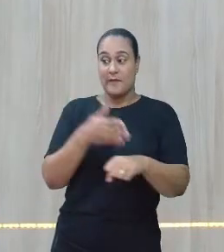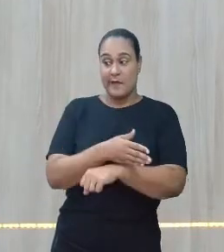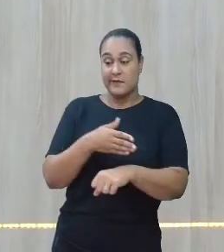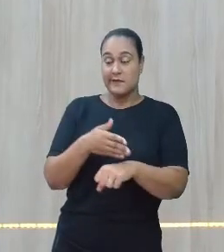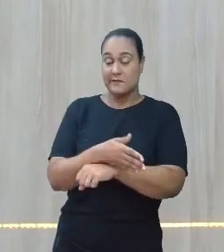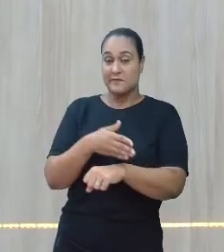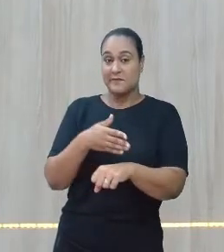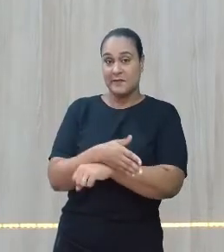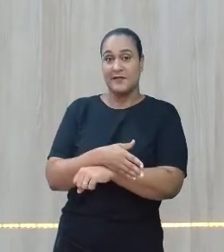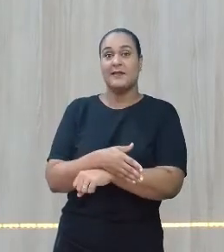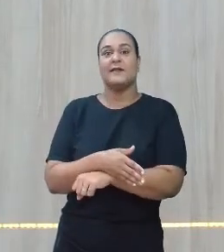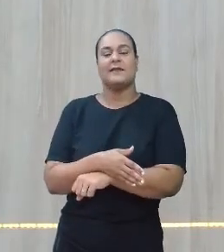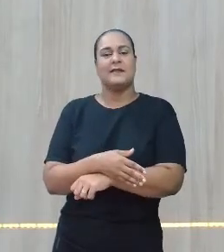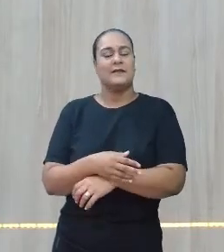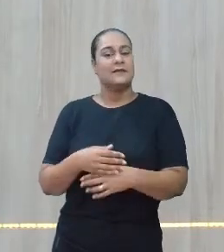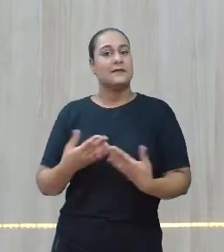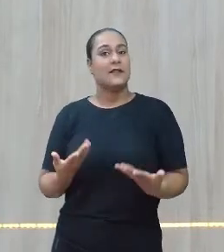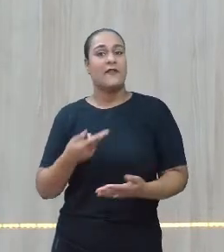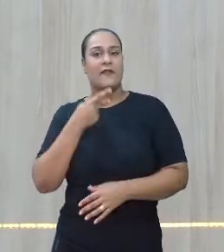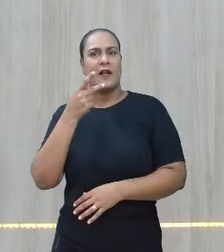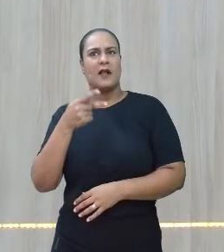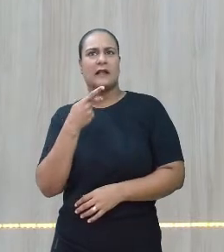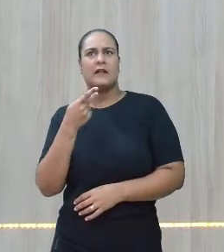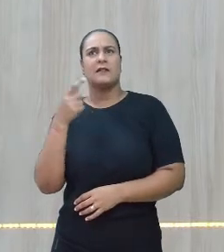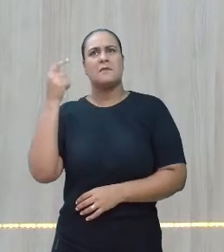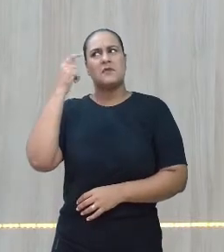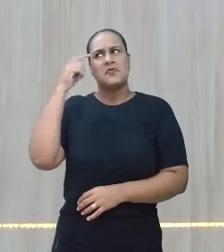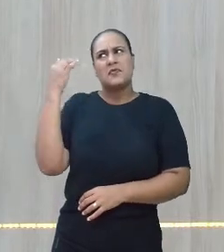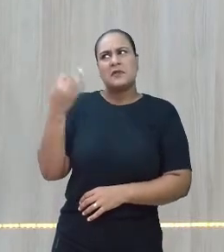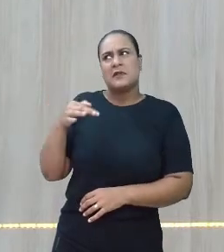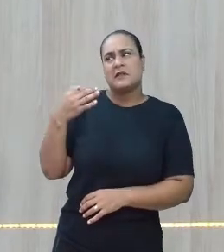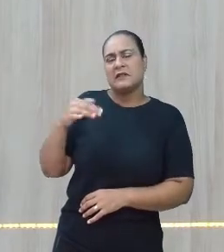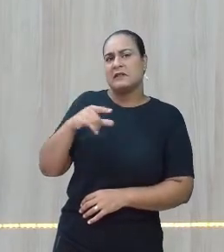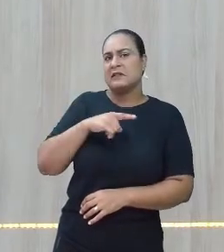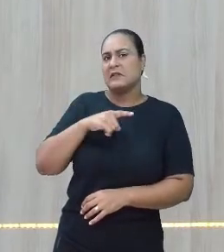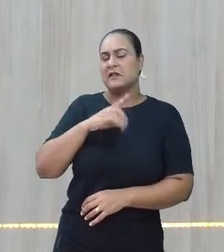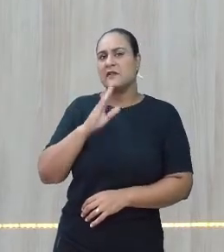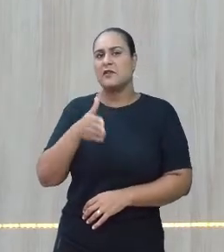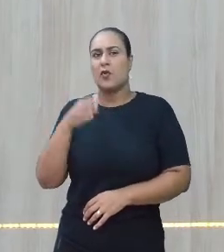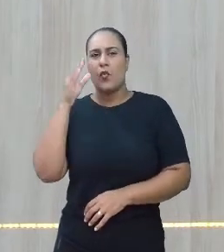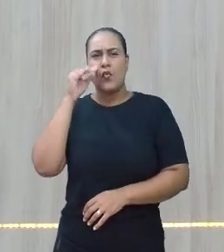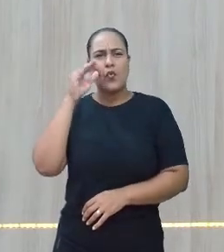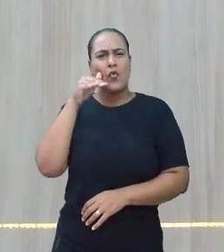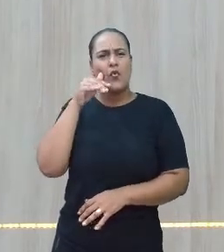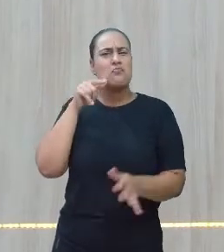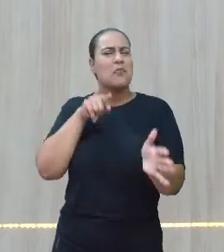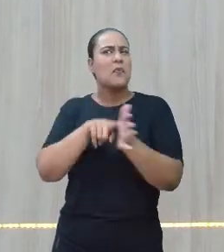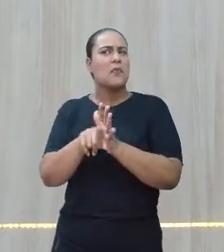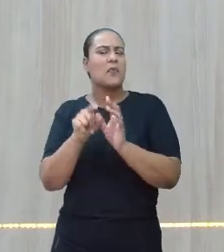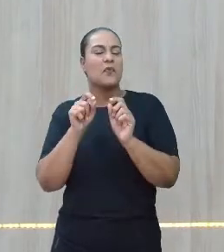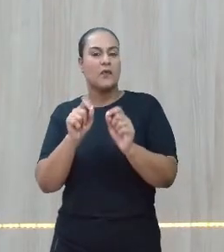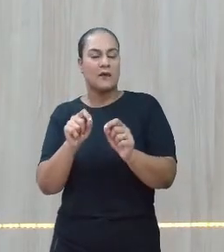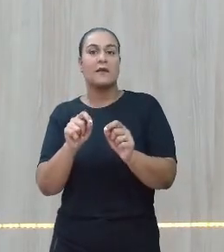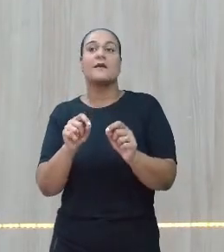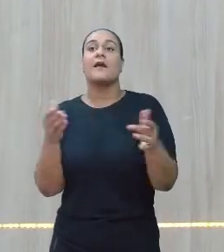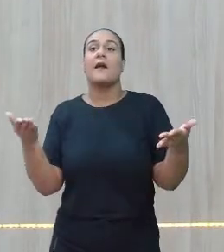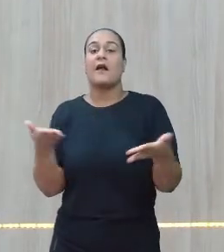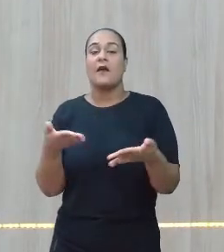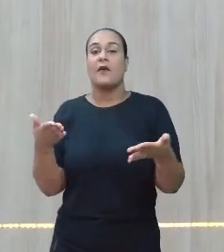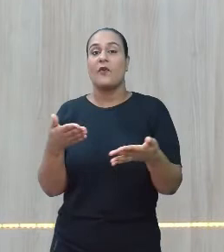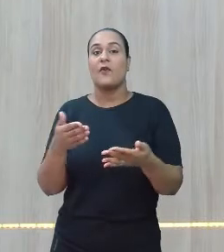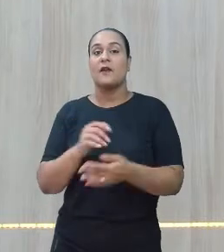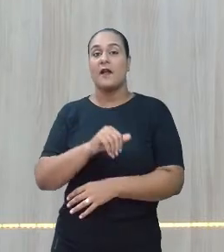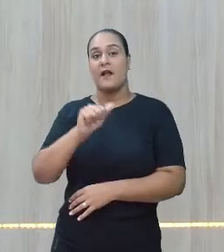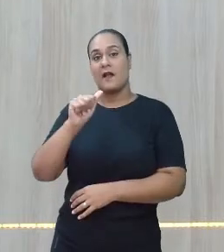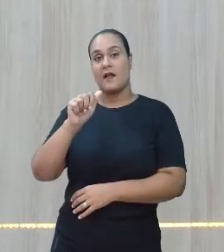Estão dizendo quem já teve enxaqueca, também curioso para fazer a pergunta, querer saber mais. Mas agora nós vamos para o